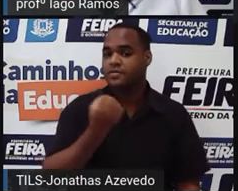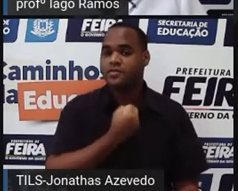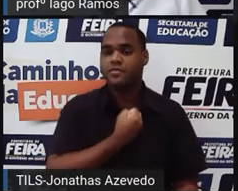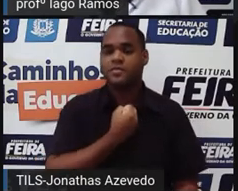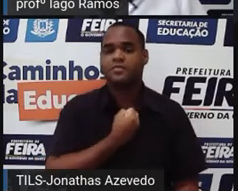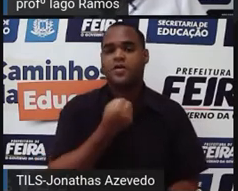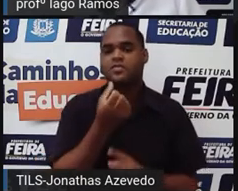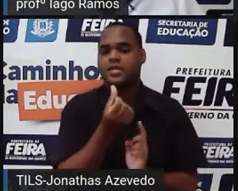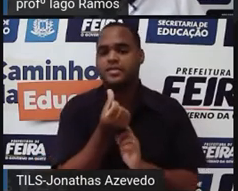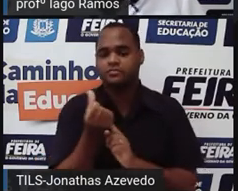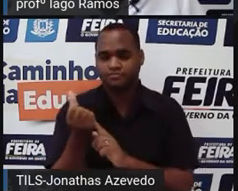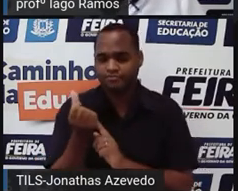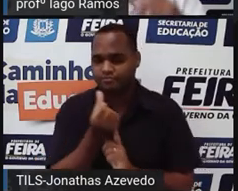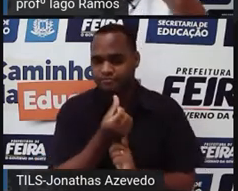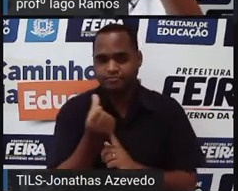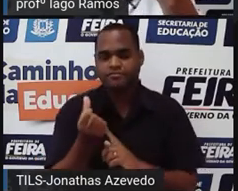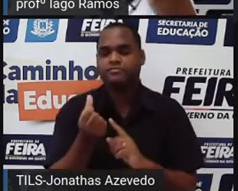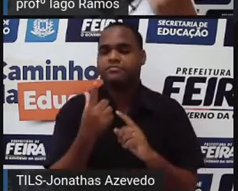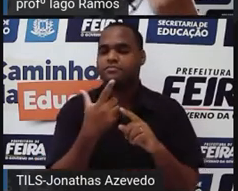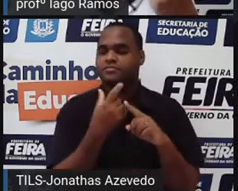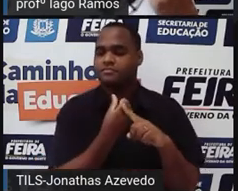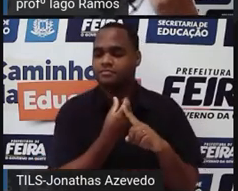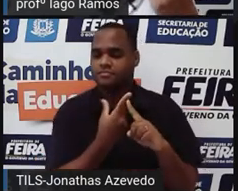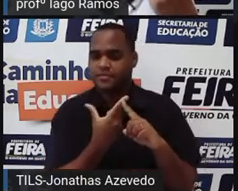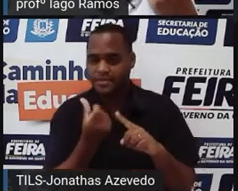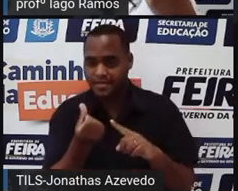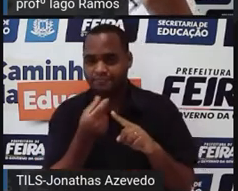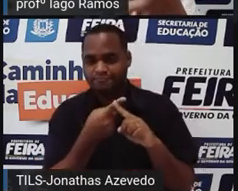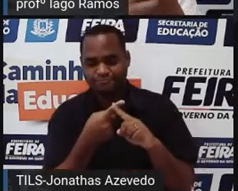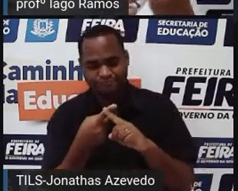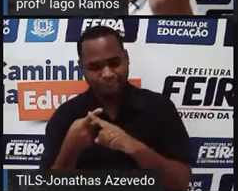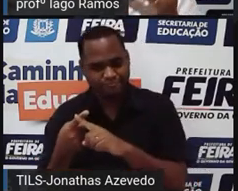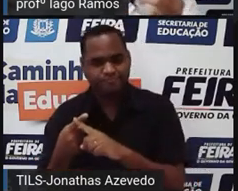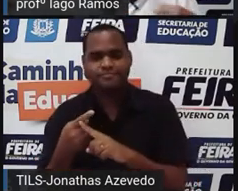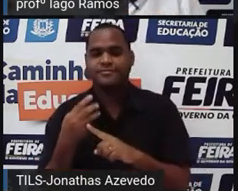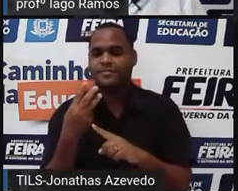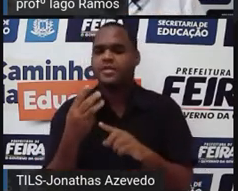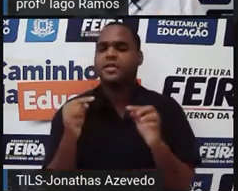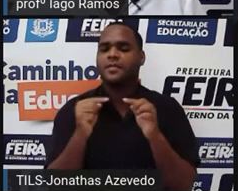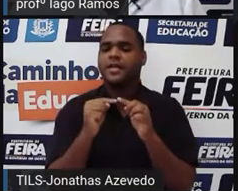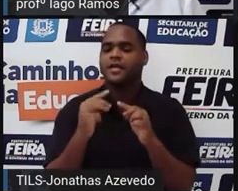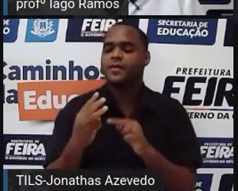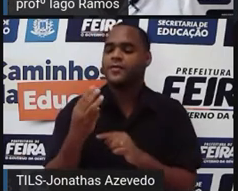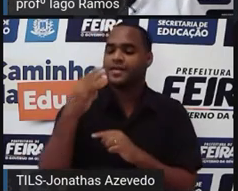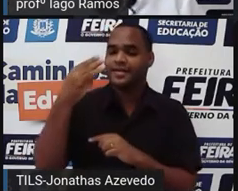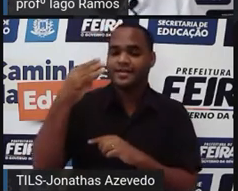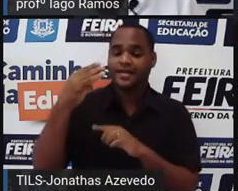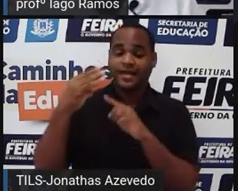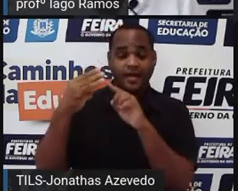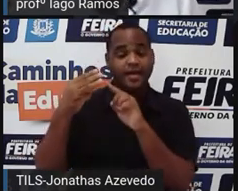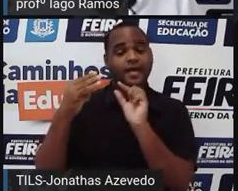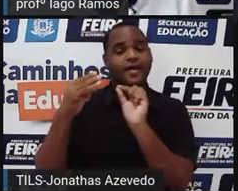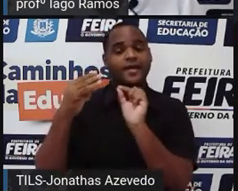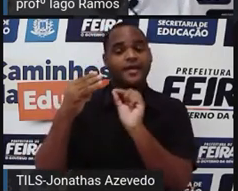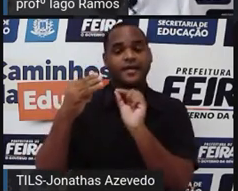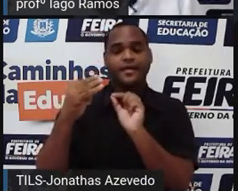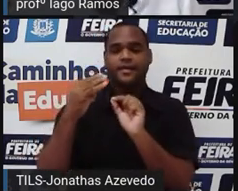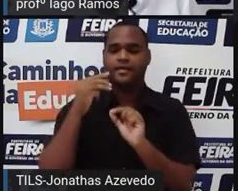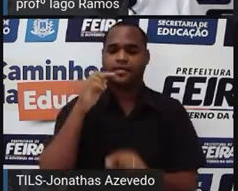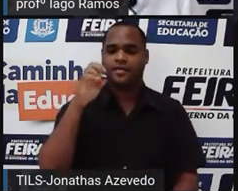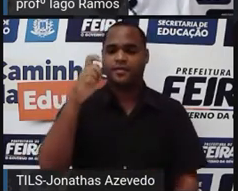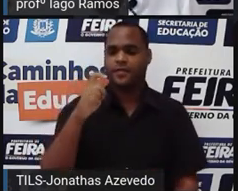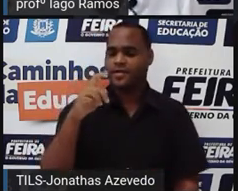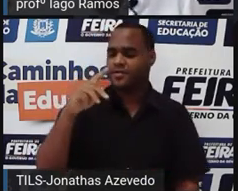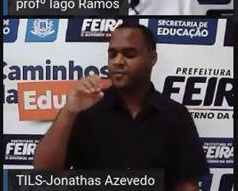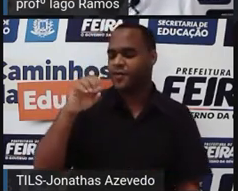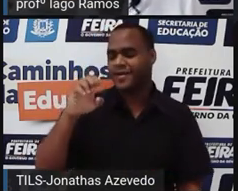6 que está sendo multiplicada, que é 3, né? Esse 3 fica lá em cima, é o chamado